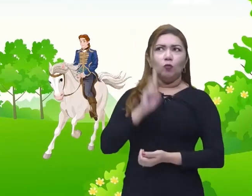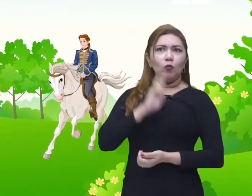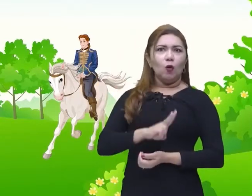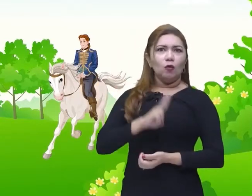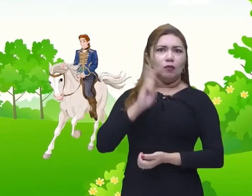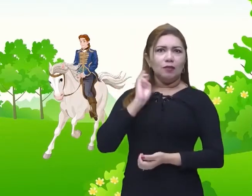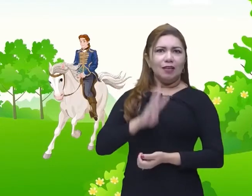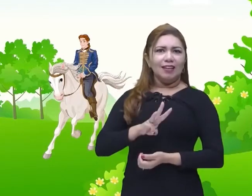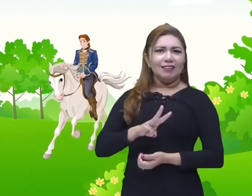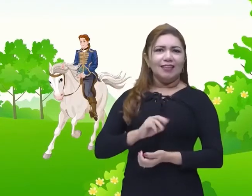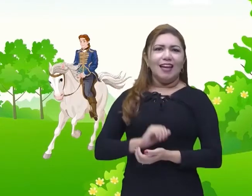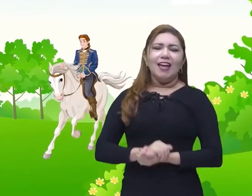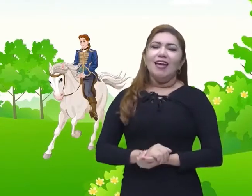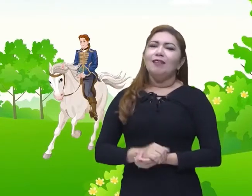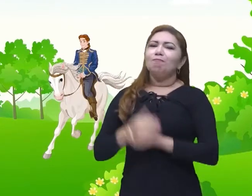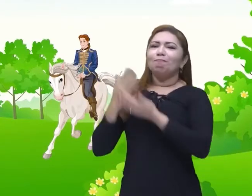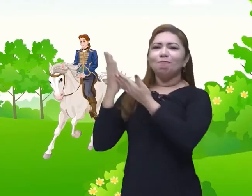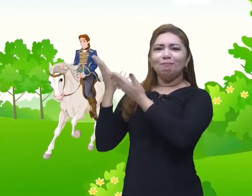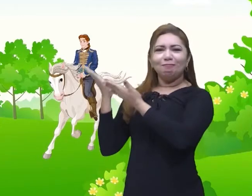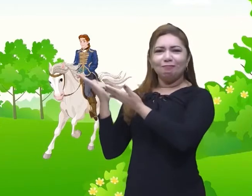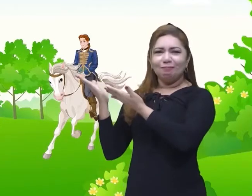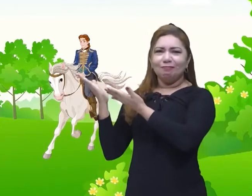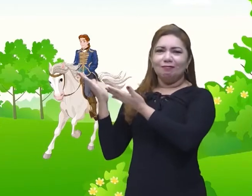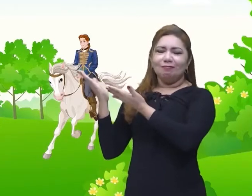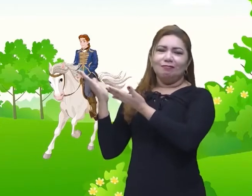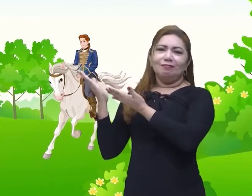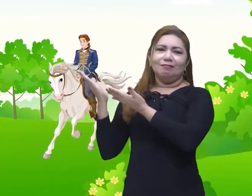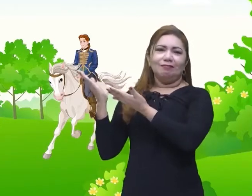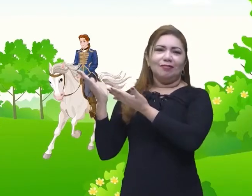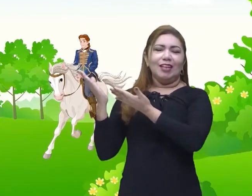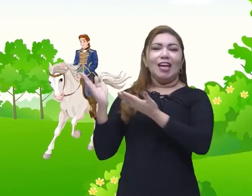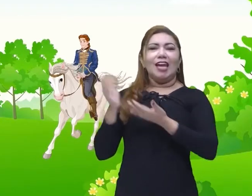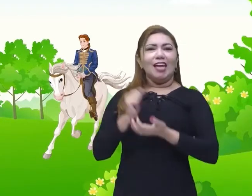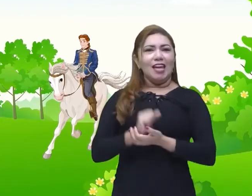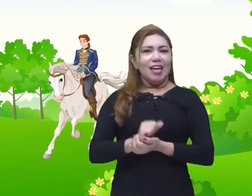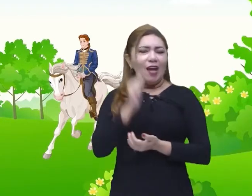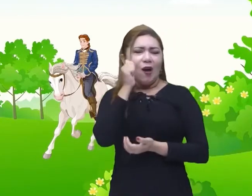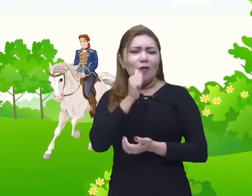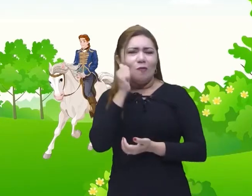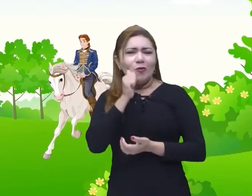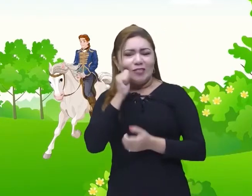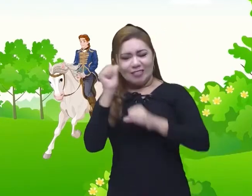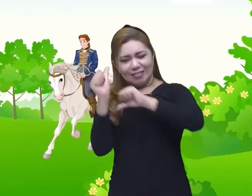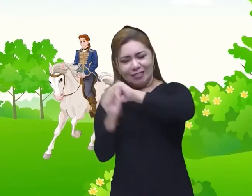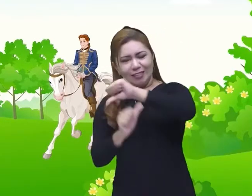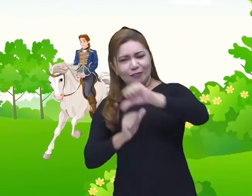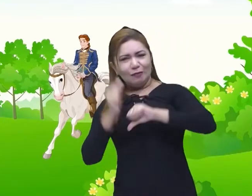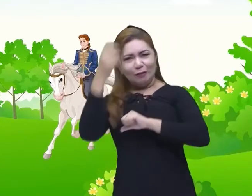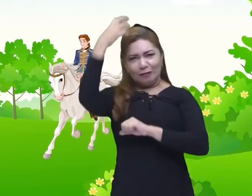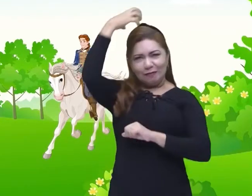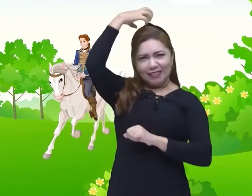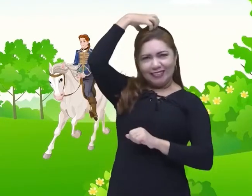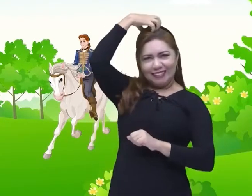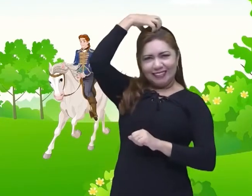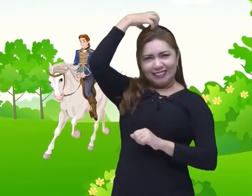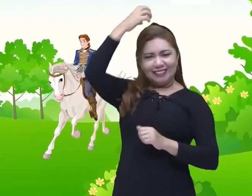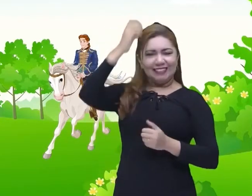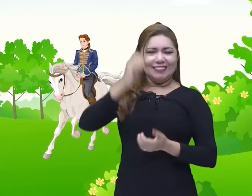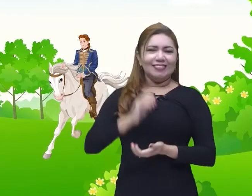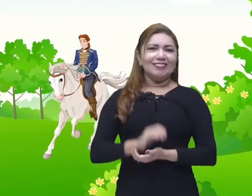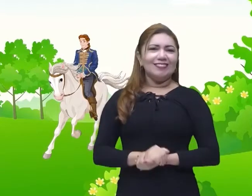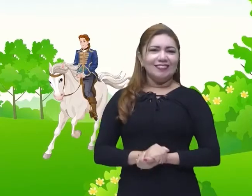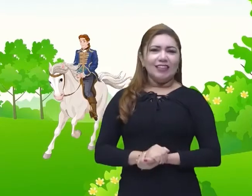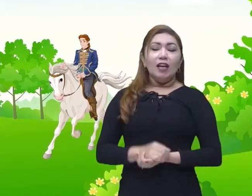2, 3. Isso mesmo, Cinderela. Parabéns para você que acertou. Você está conseguindo entender